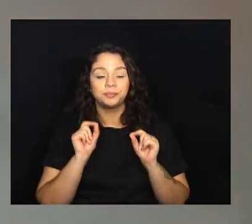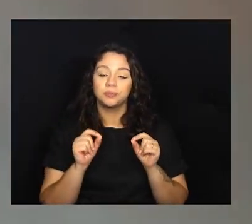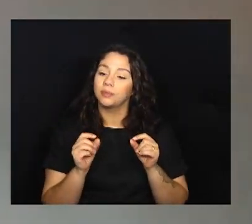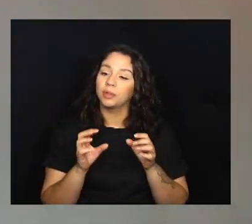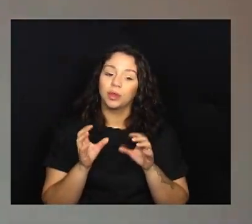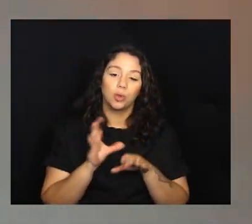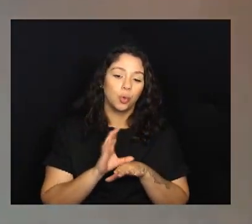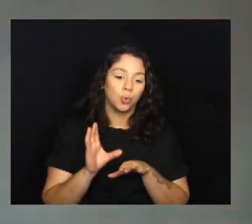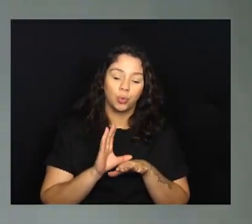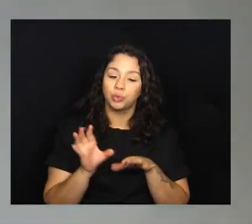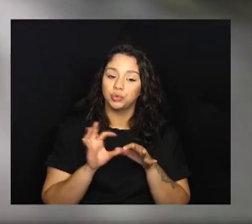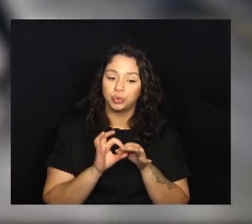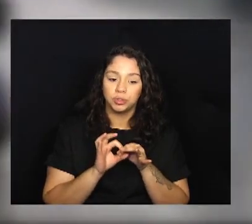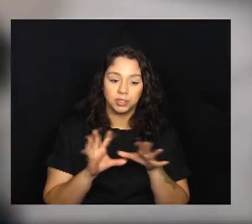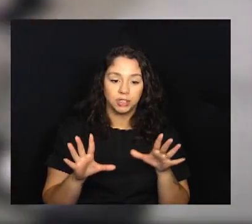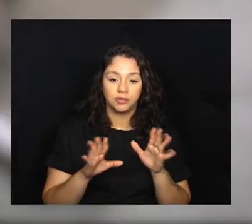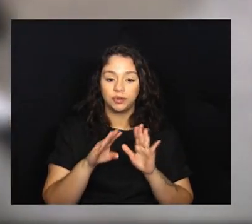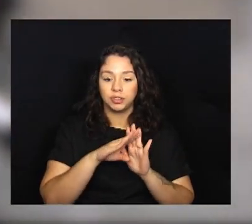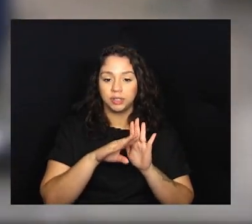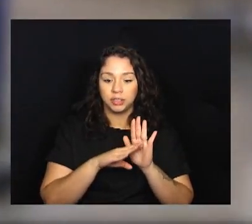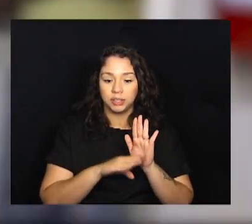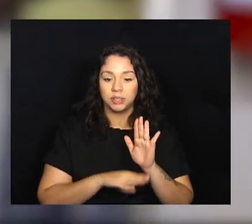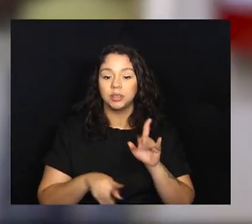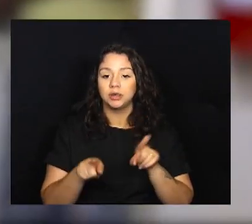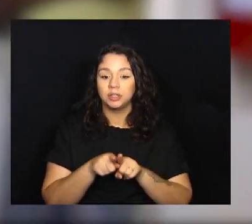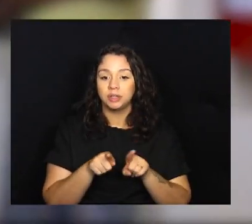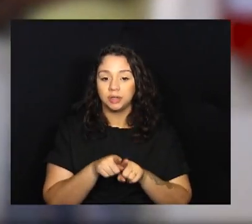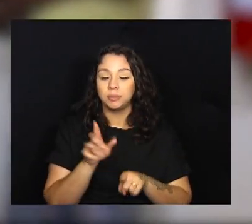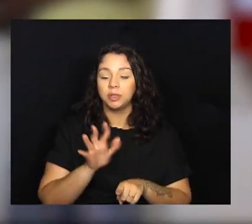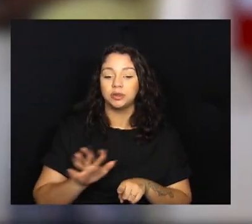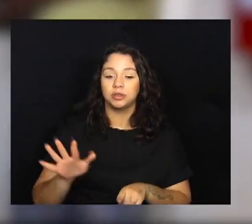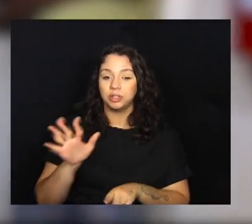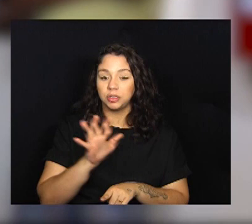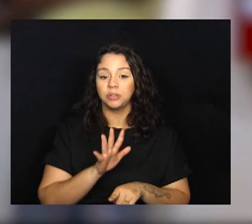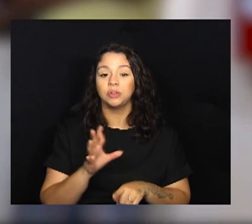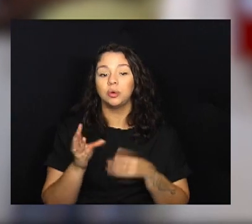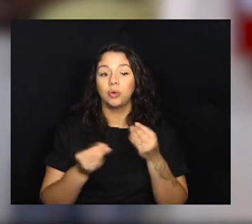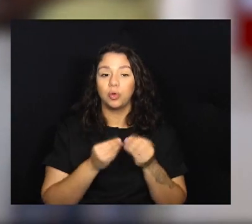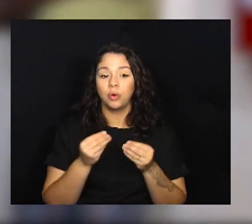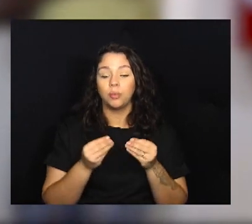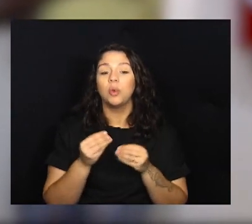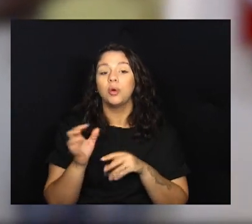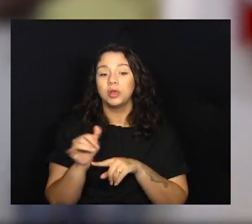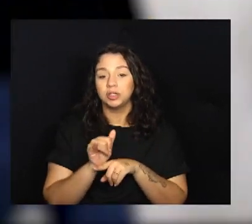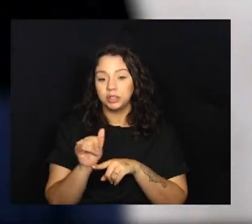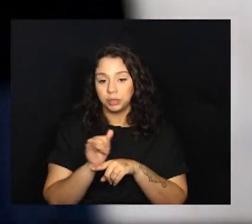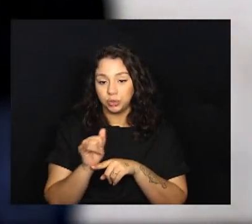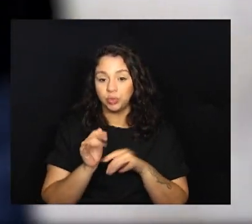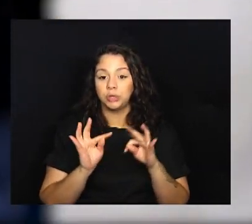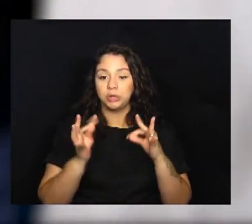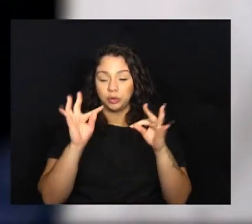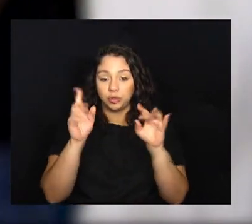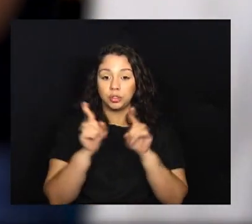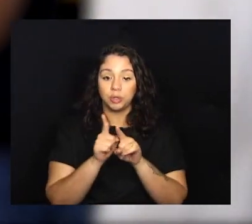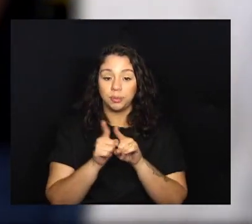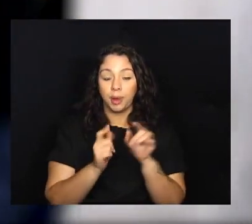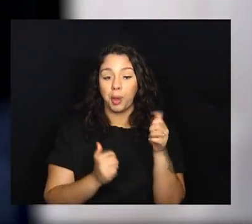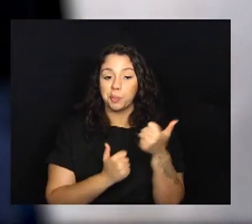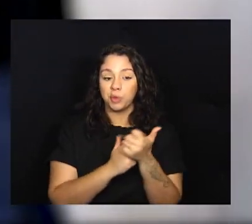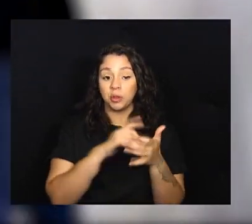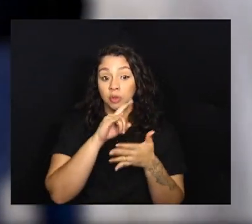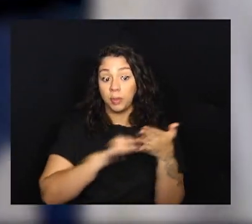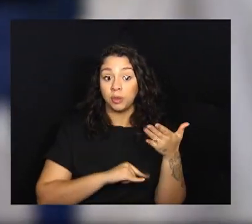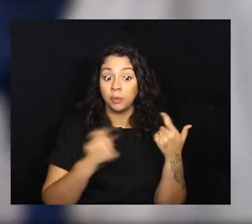livres, normativos e gerenciais com recursos tecnológicos e auxílio sobre a documentação